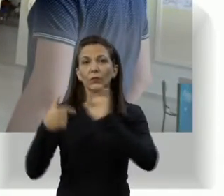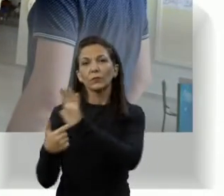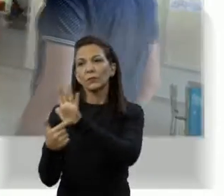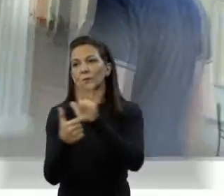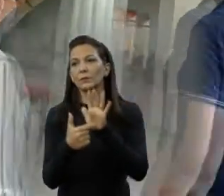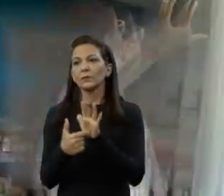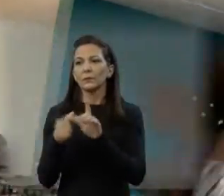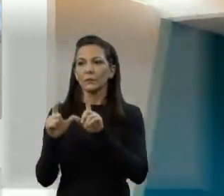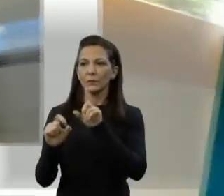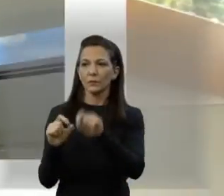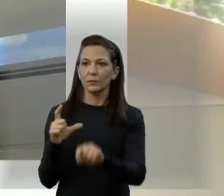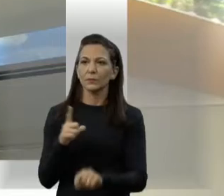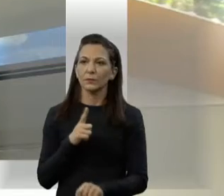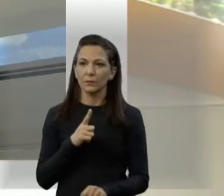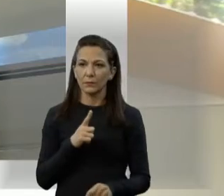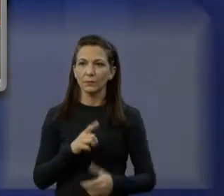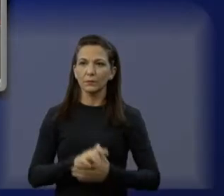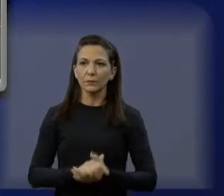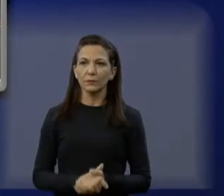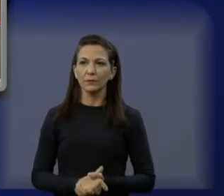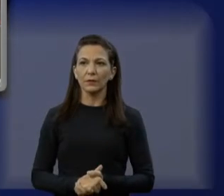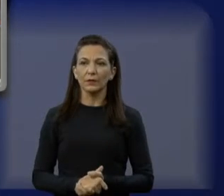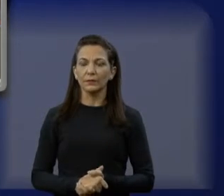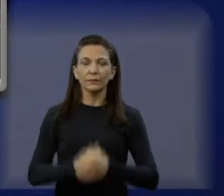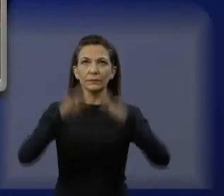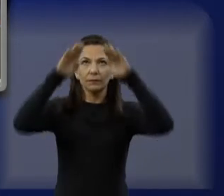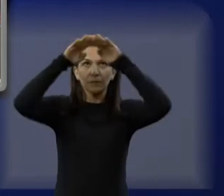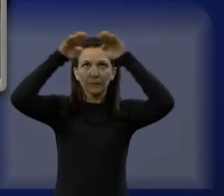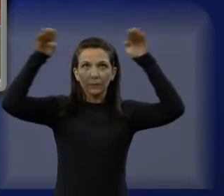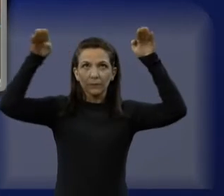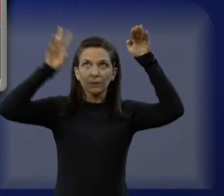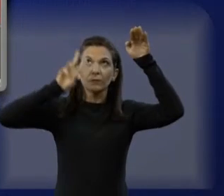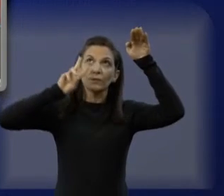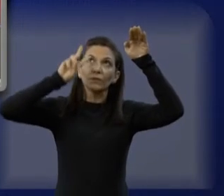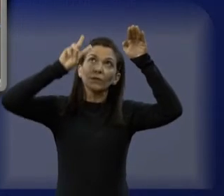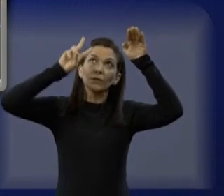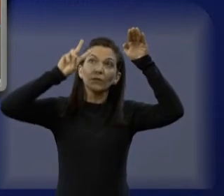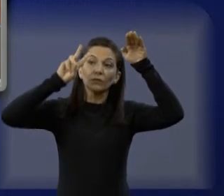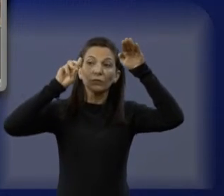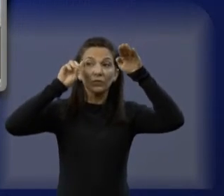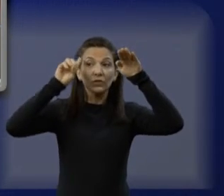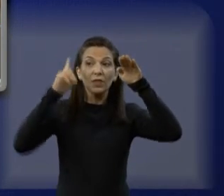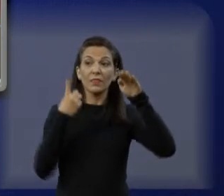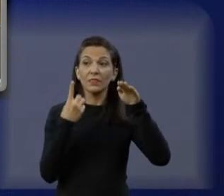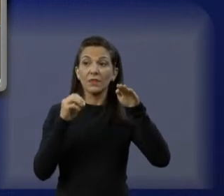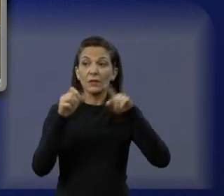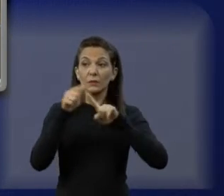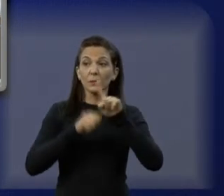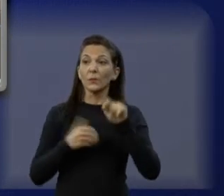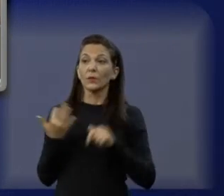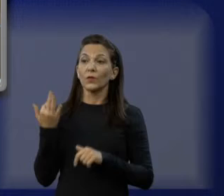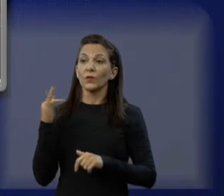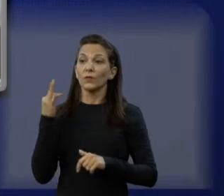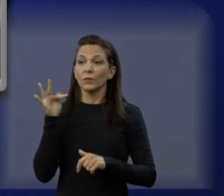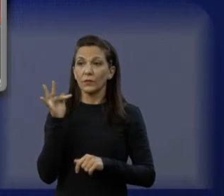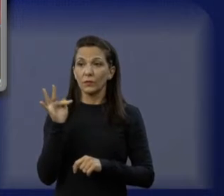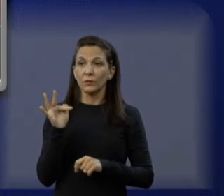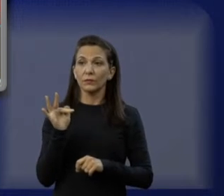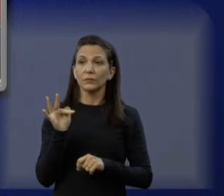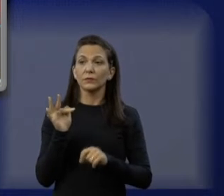pode dar mais um clique por gentileza é é do teto quando tava lá no dia dez de Fevereiro pode passar mais uma por favor